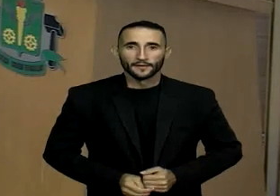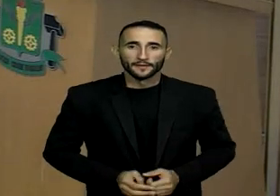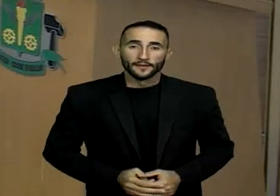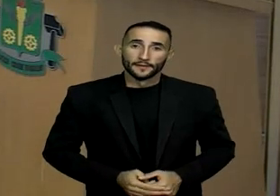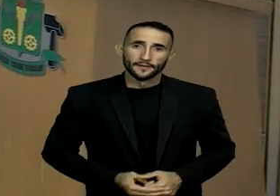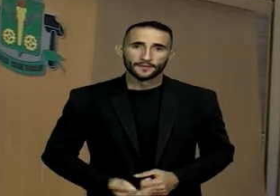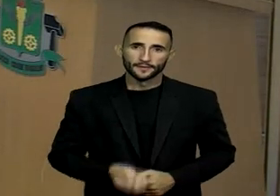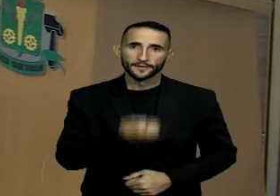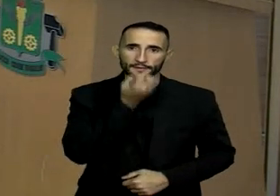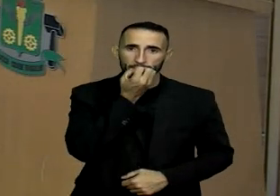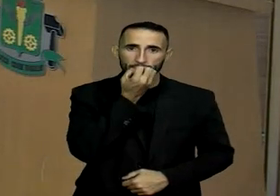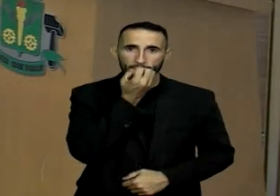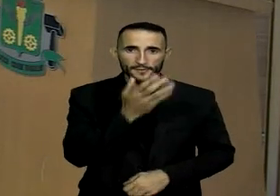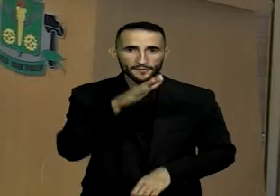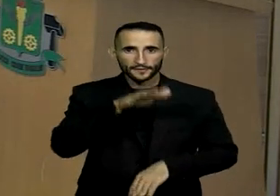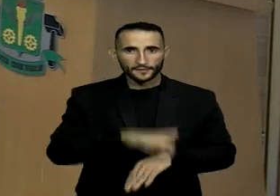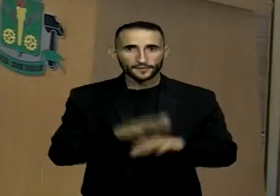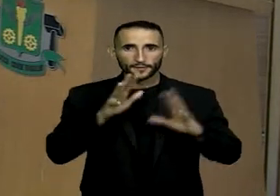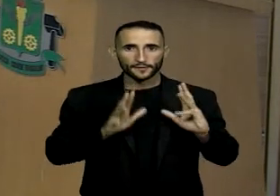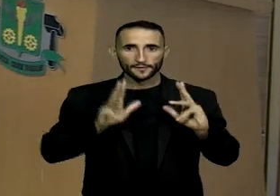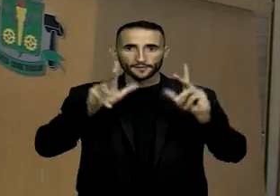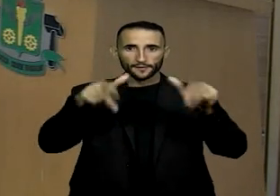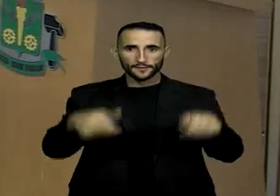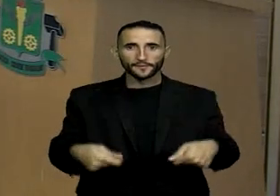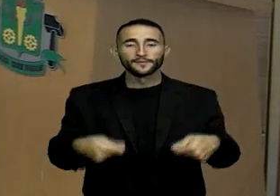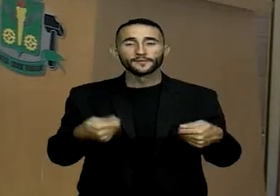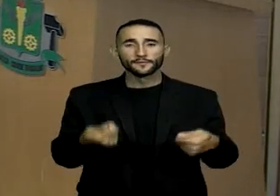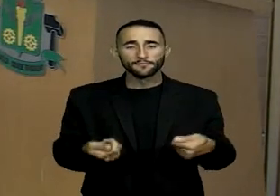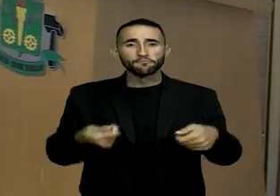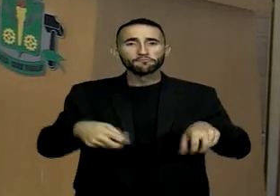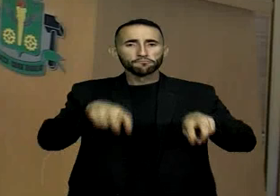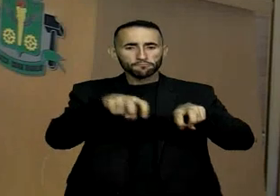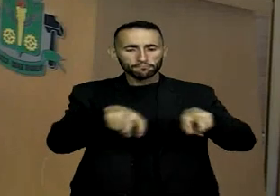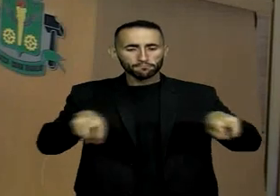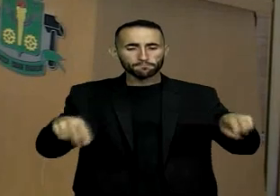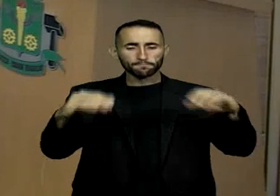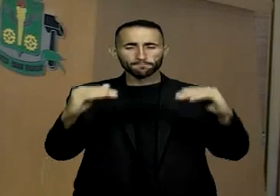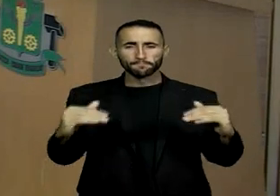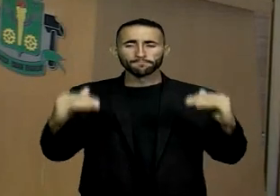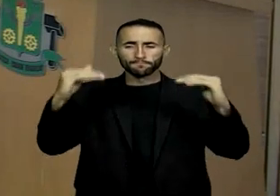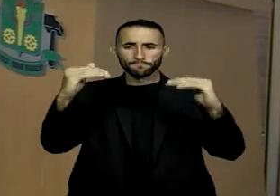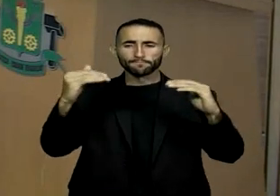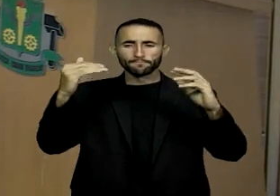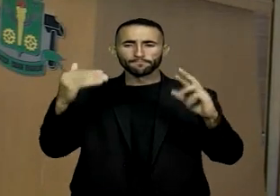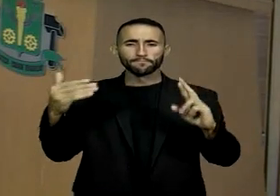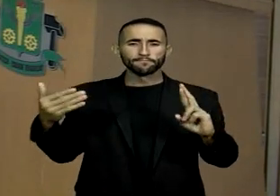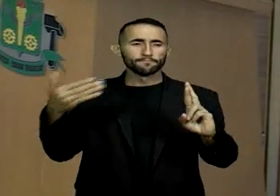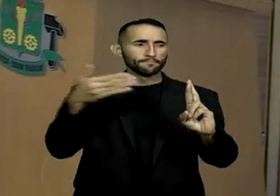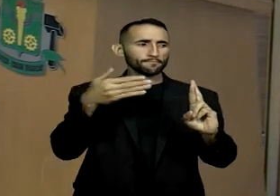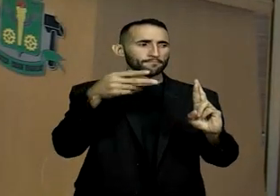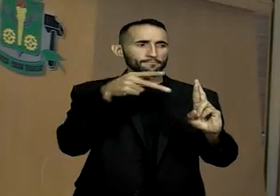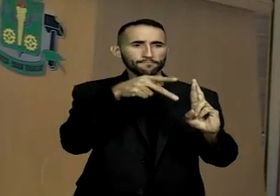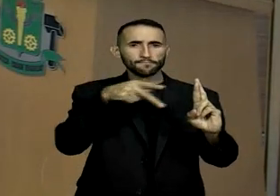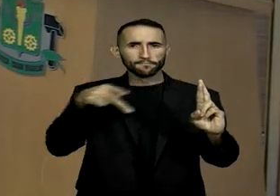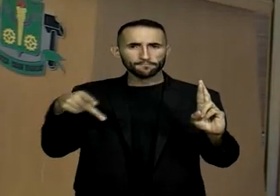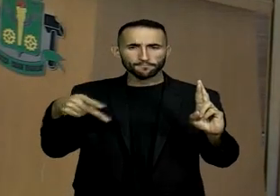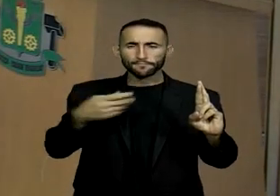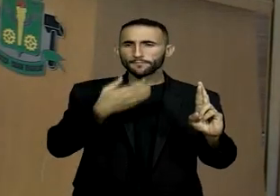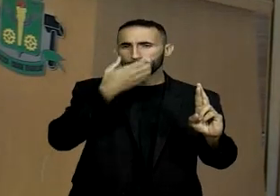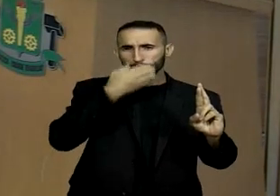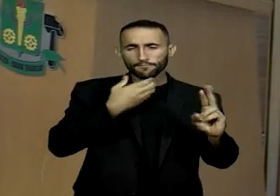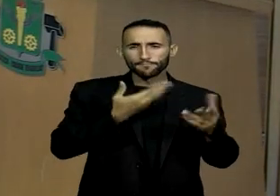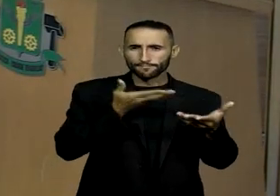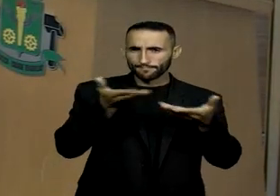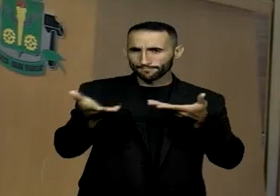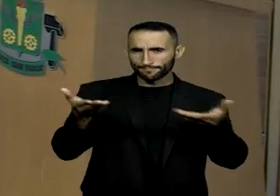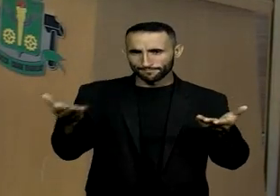Boa tarde a todos, saúdo a mesa na pessoa do nosso presidente Carmônio Bastos, os nobres pares na pessoa do